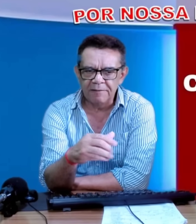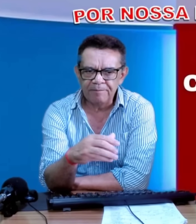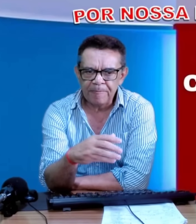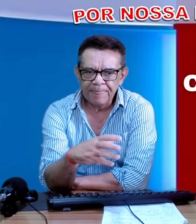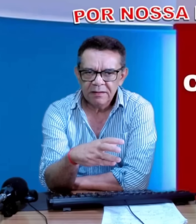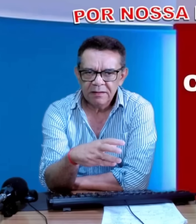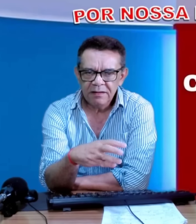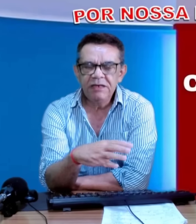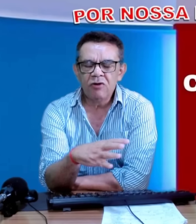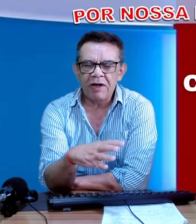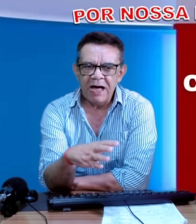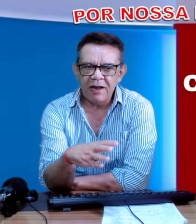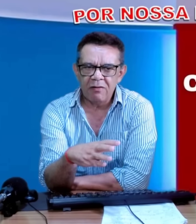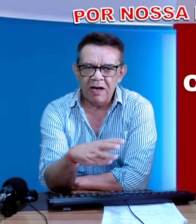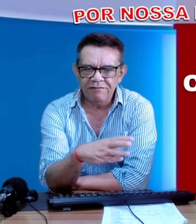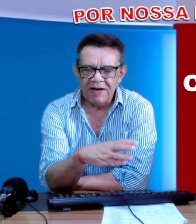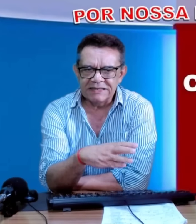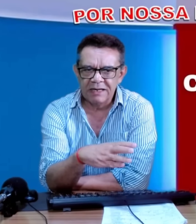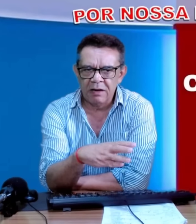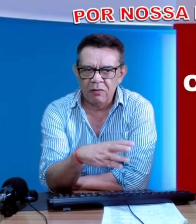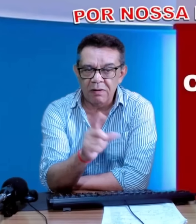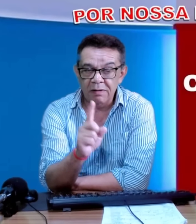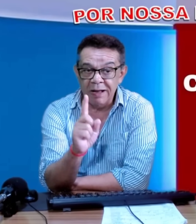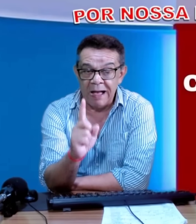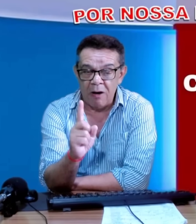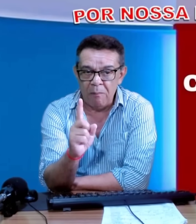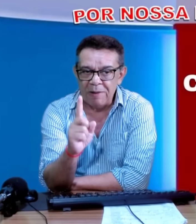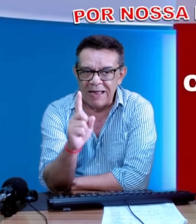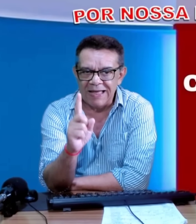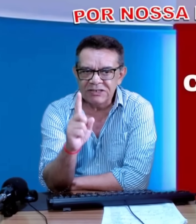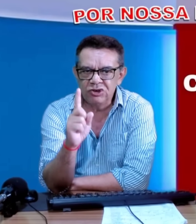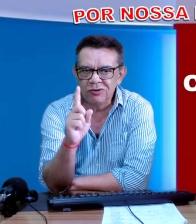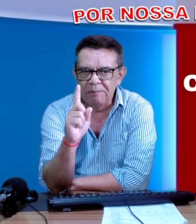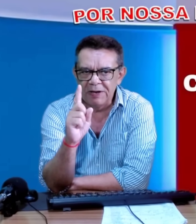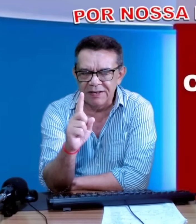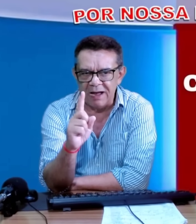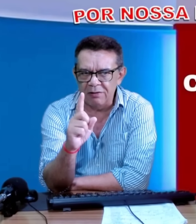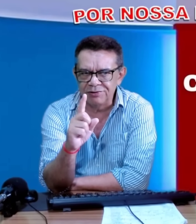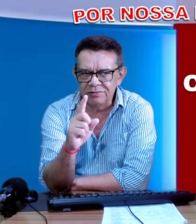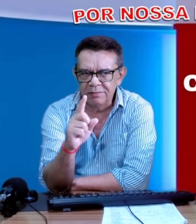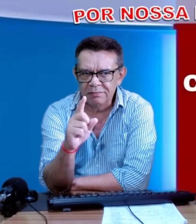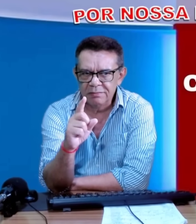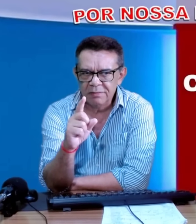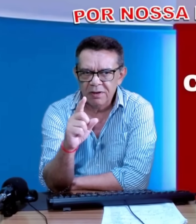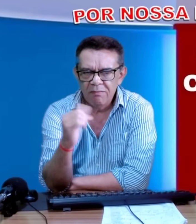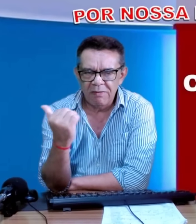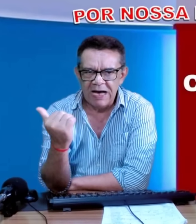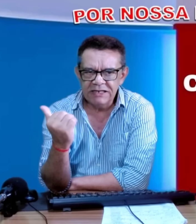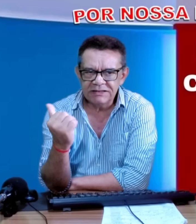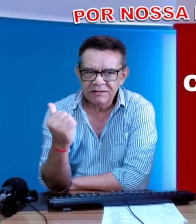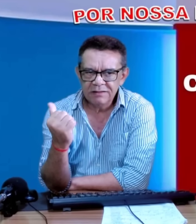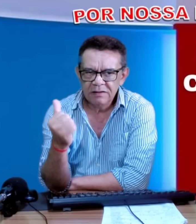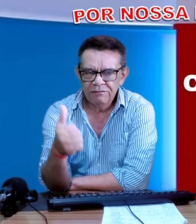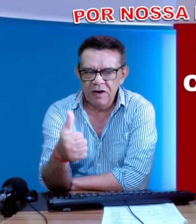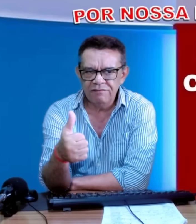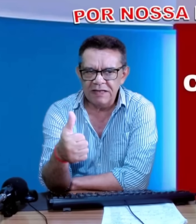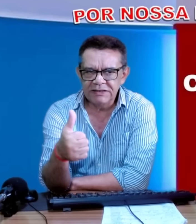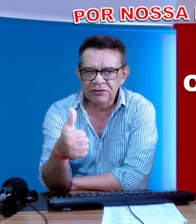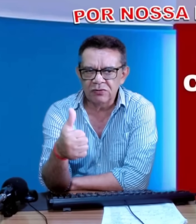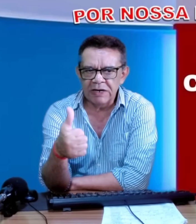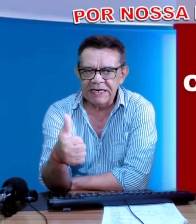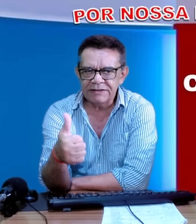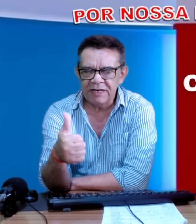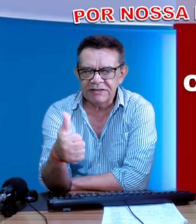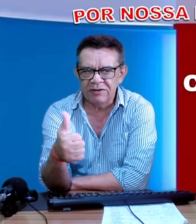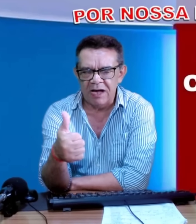forma, ignoraram a invasão ao Palácio do Planalto. Mas foi